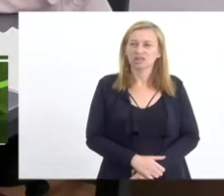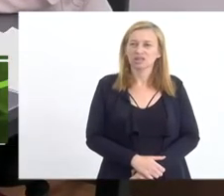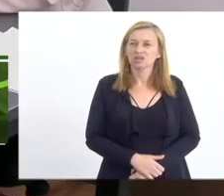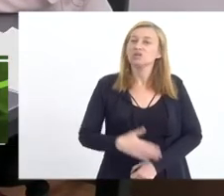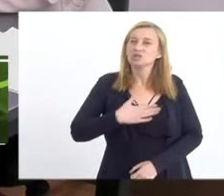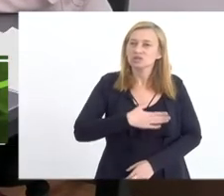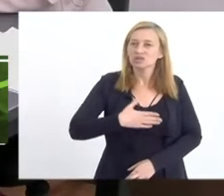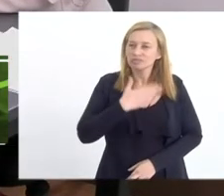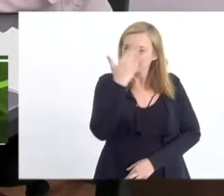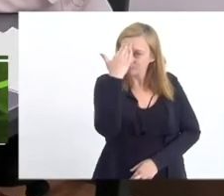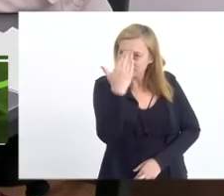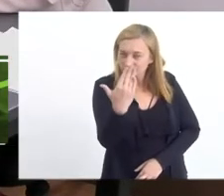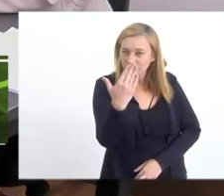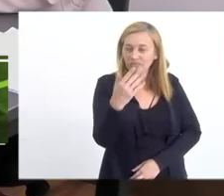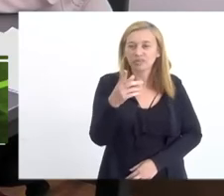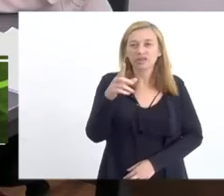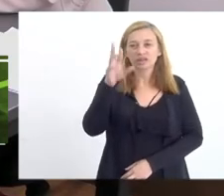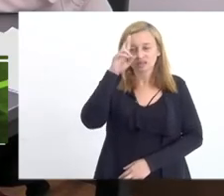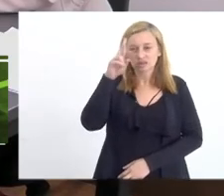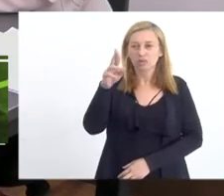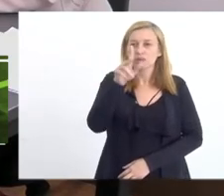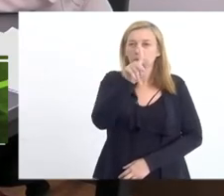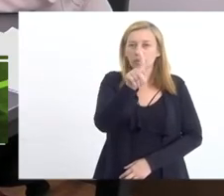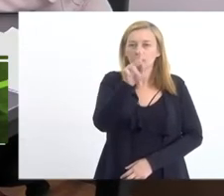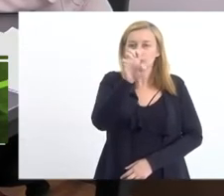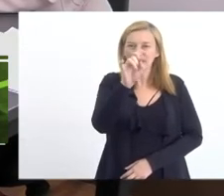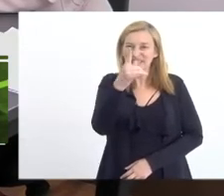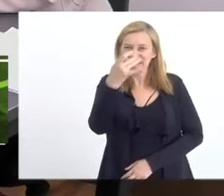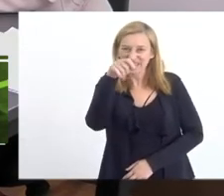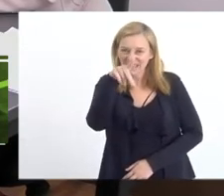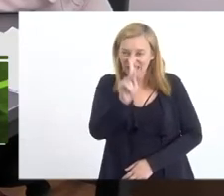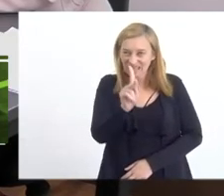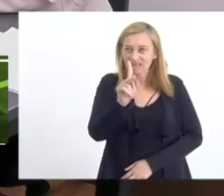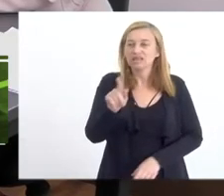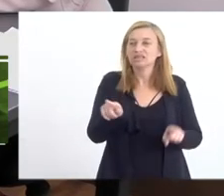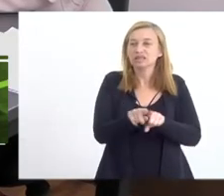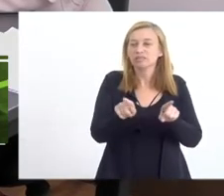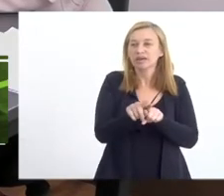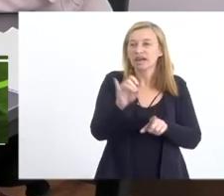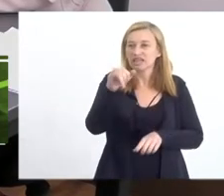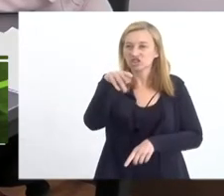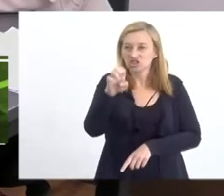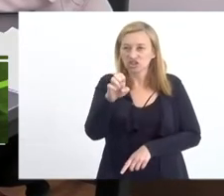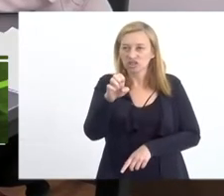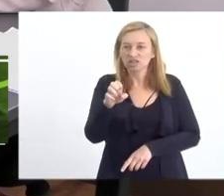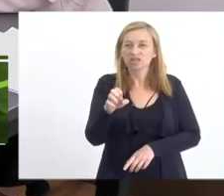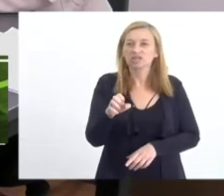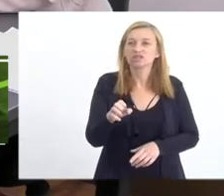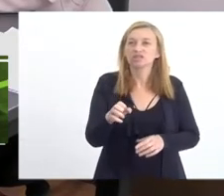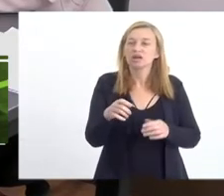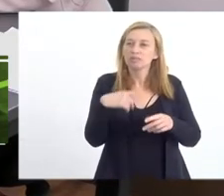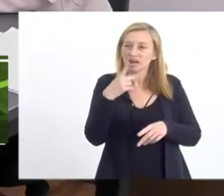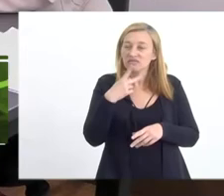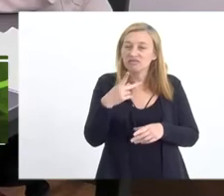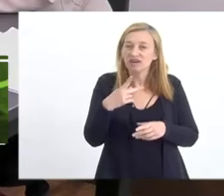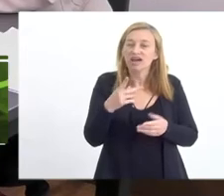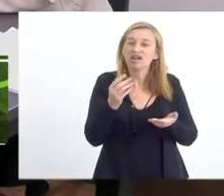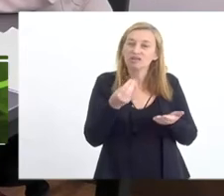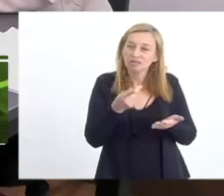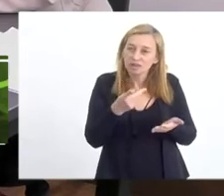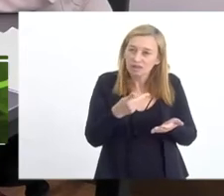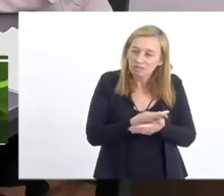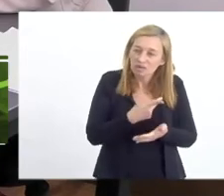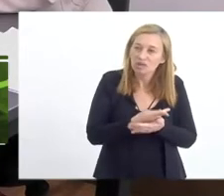Eu gostaria de agradecer ao senhor Petter, que é o senhor Alexandre, pela explanação, mesmo com algumas falhas, isso acontece no